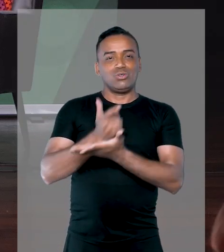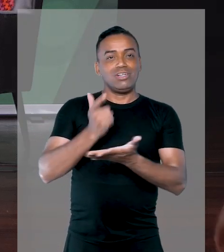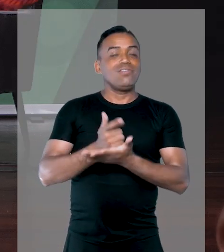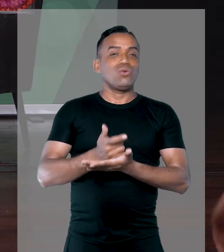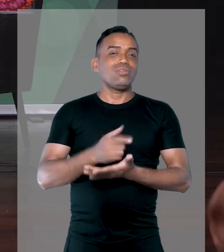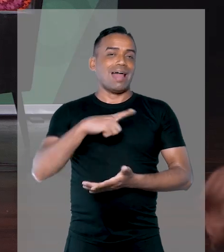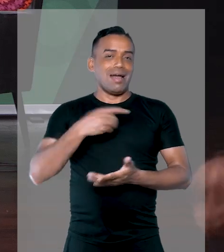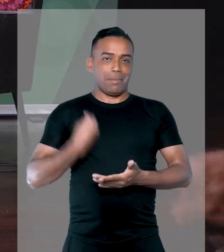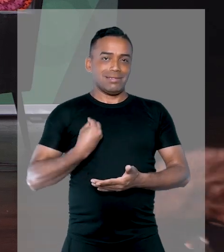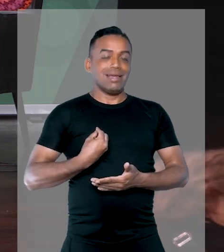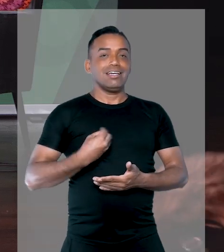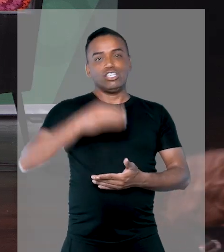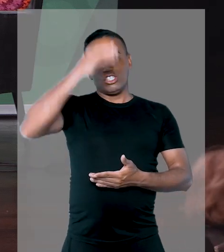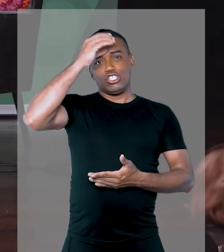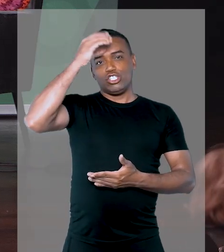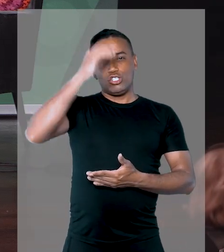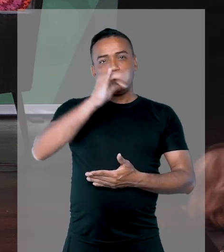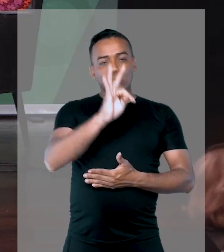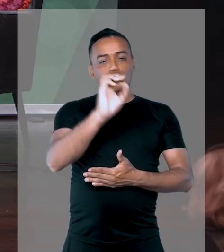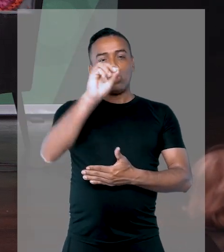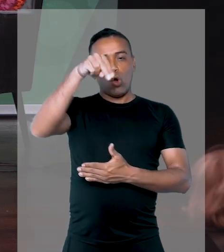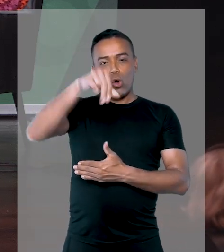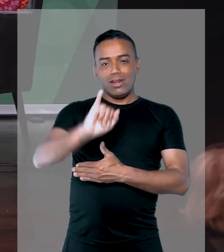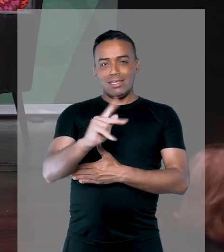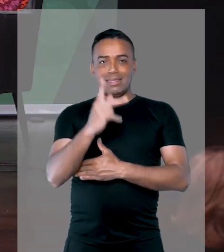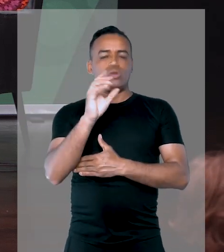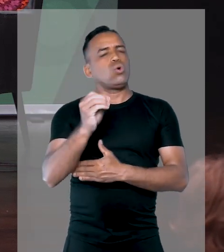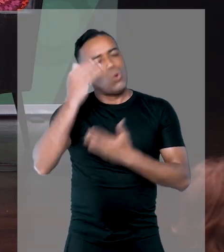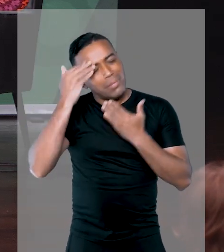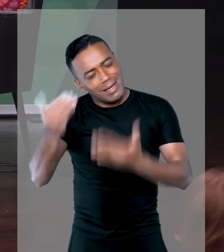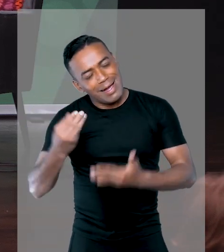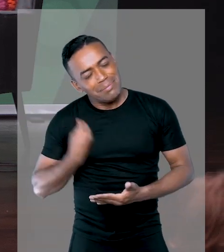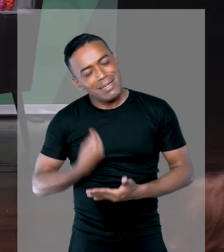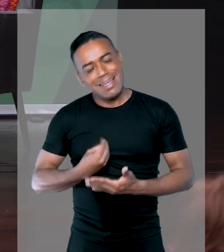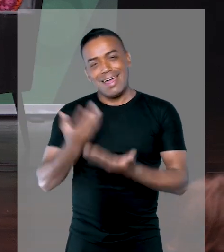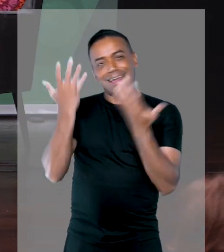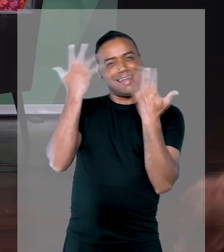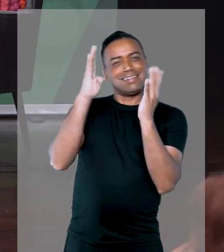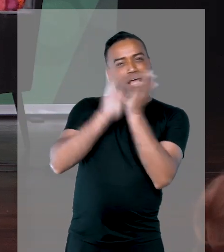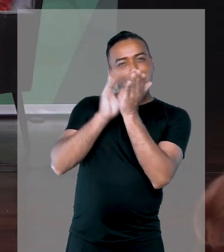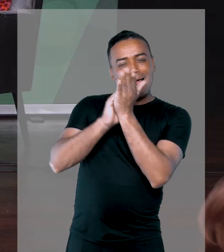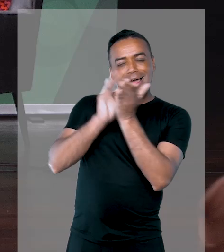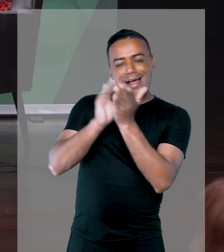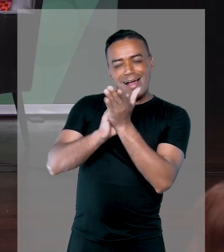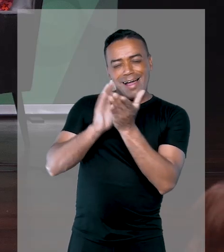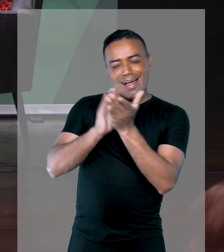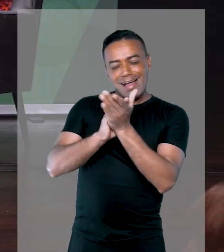tio Toninho. Ele é o irmão caçula da minha avó. Obrigada por você ter vindo. Ah, gente, vamos aplaudir o